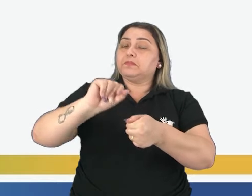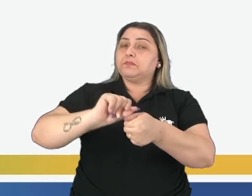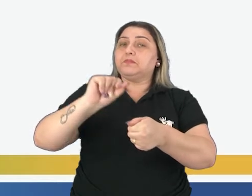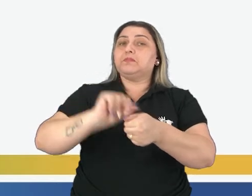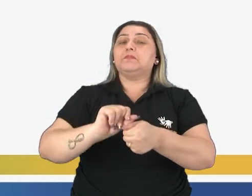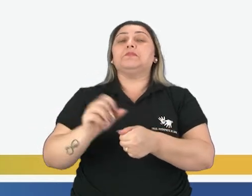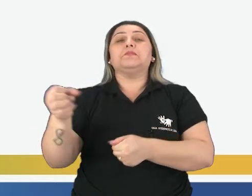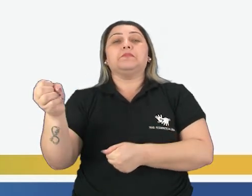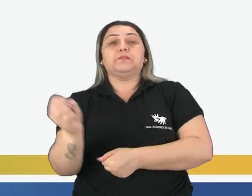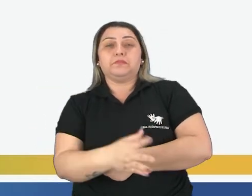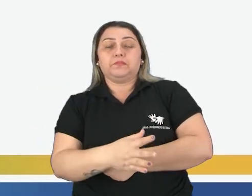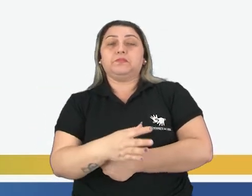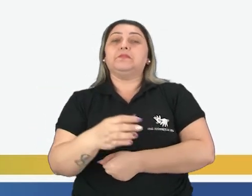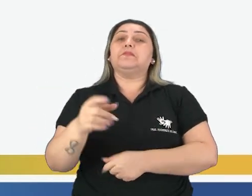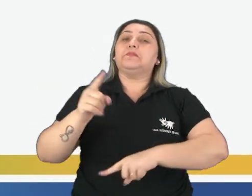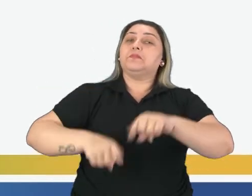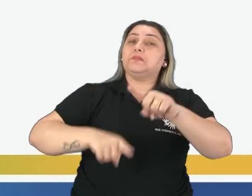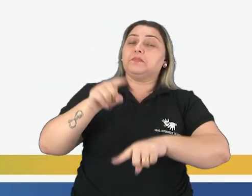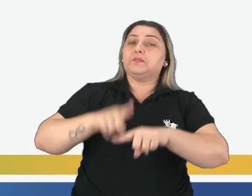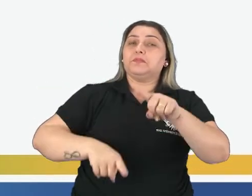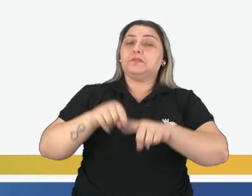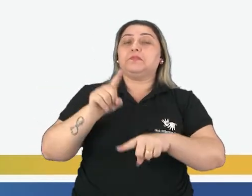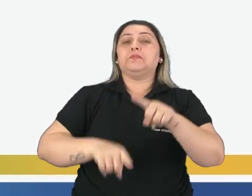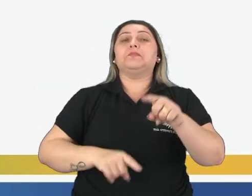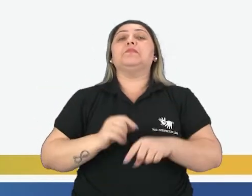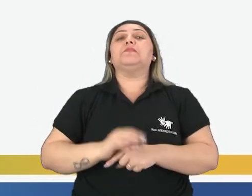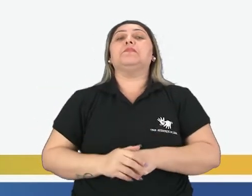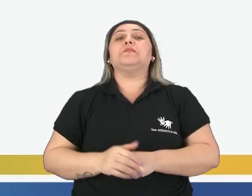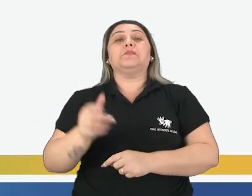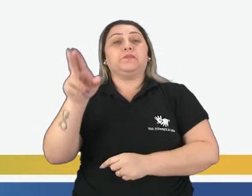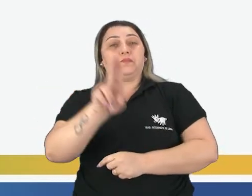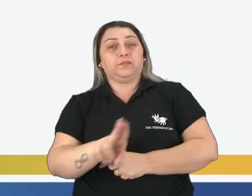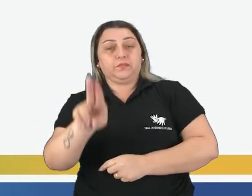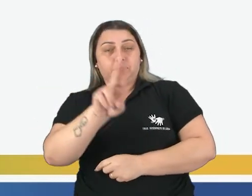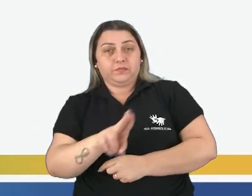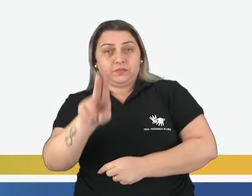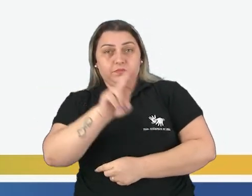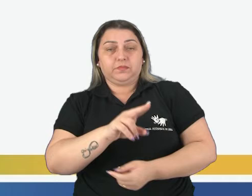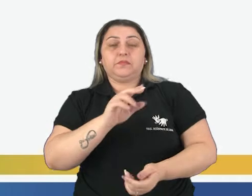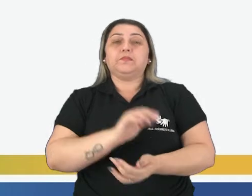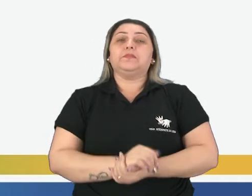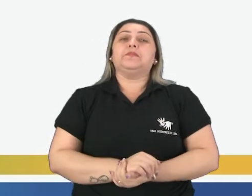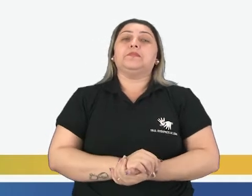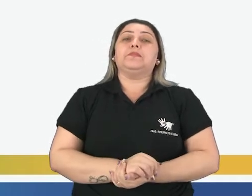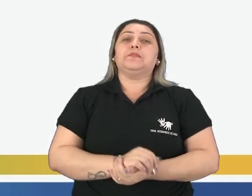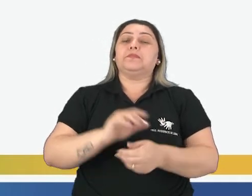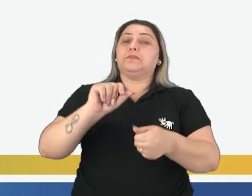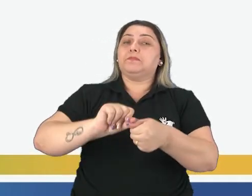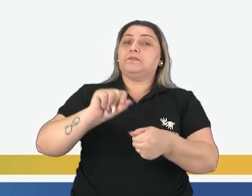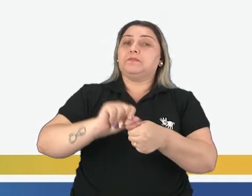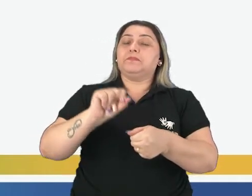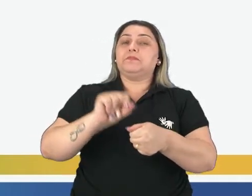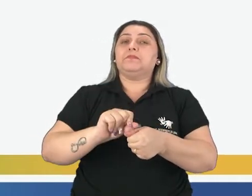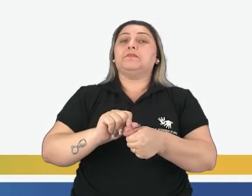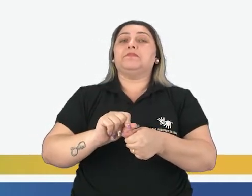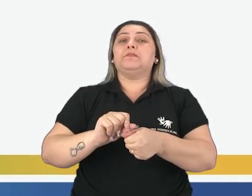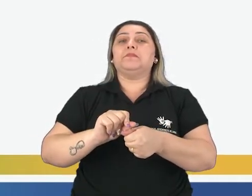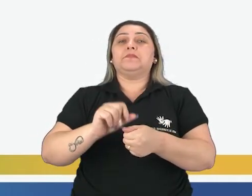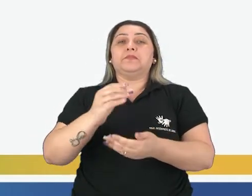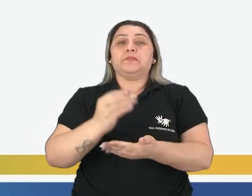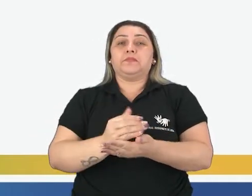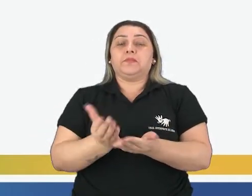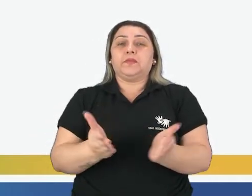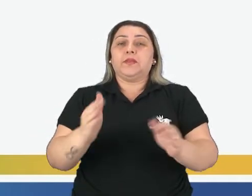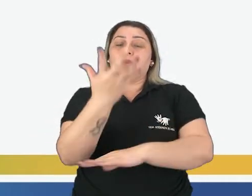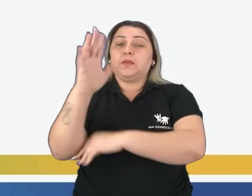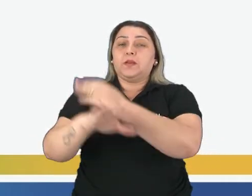feito novinho esse produto, eu vou pegar ele e vou reutilizar, fazendo ele como um vasinho de planta ou